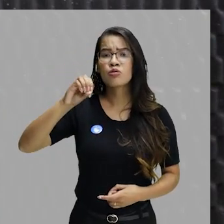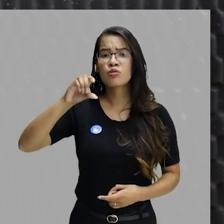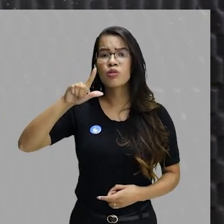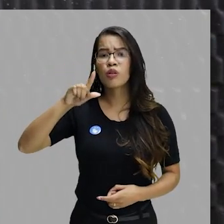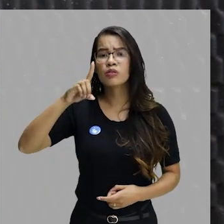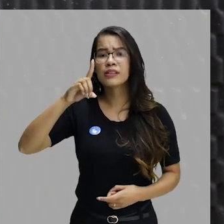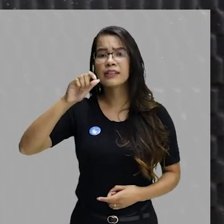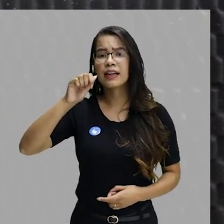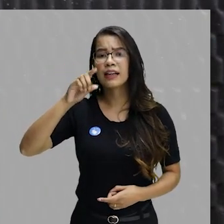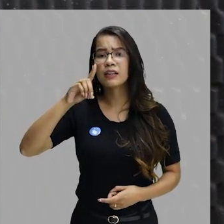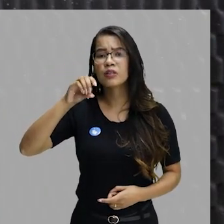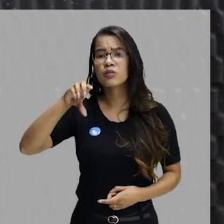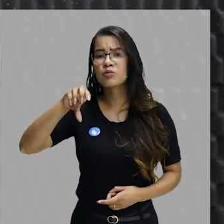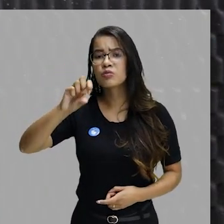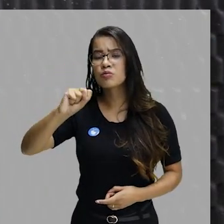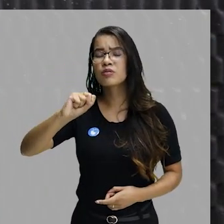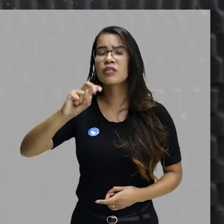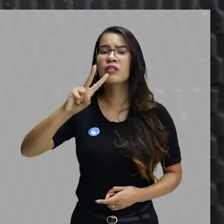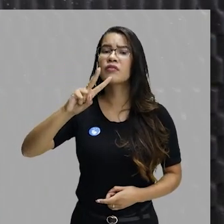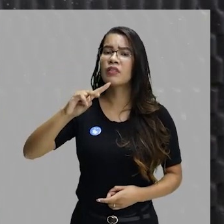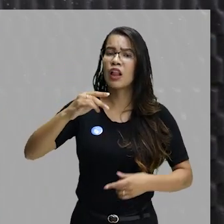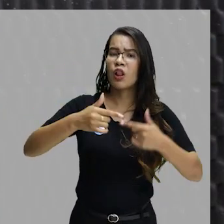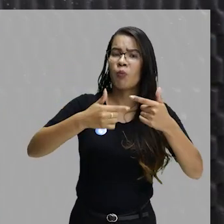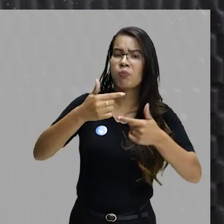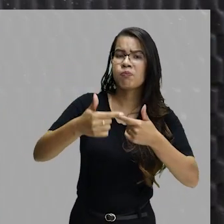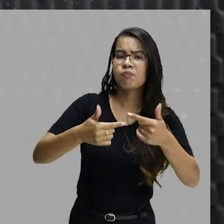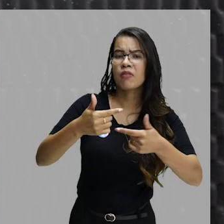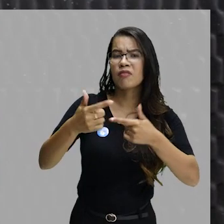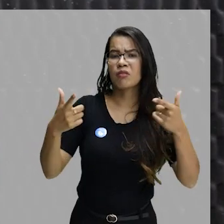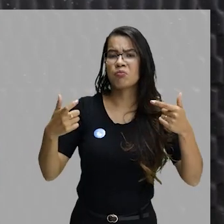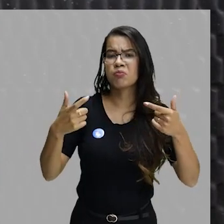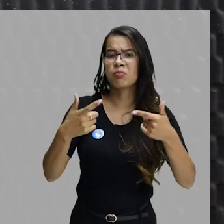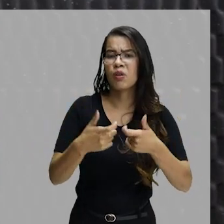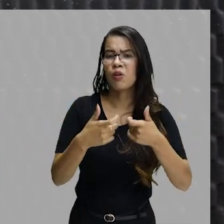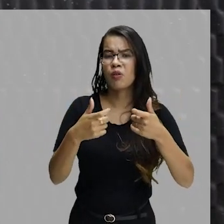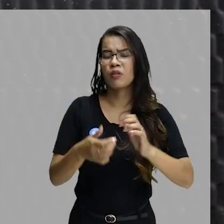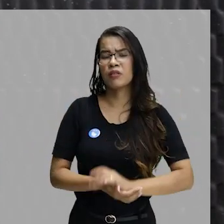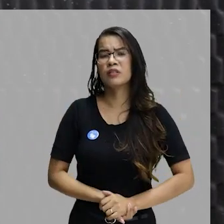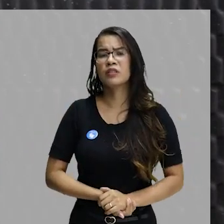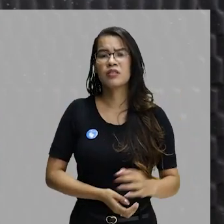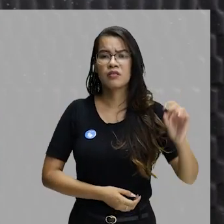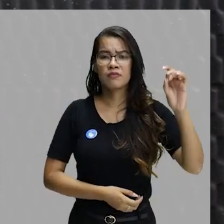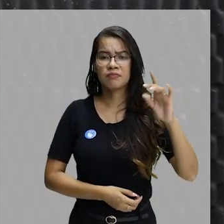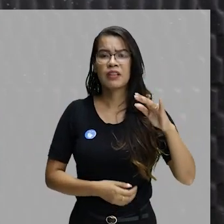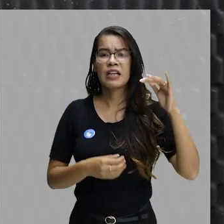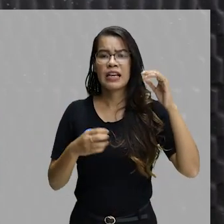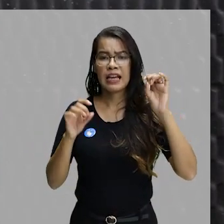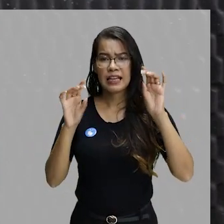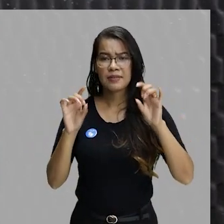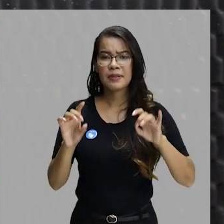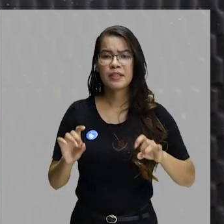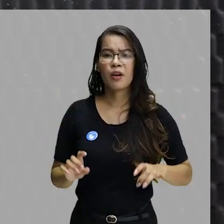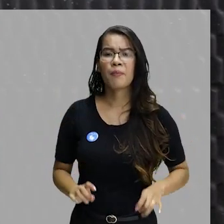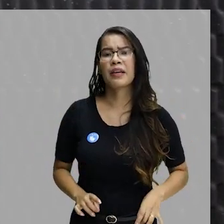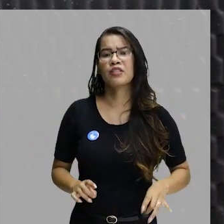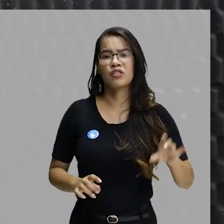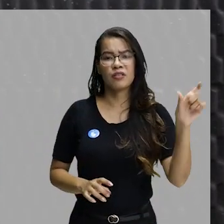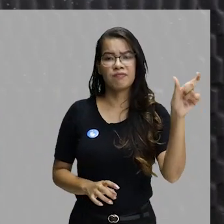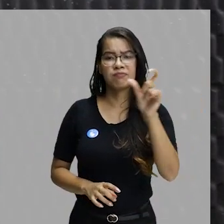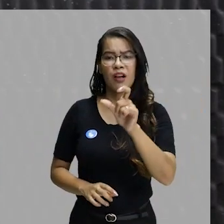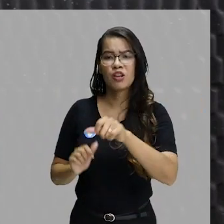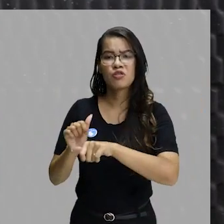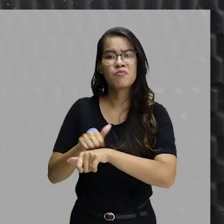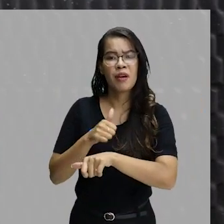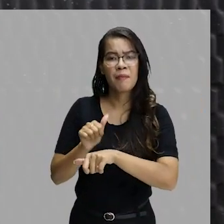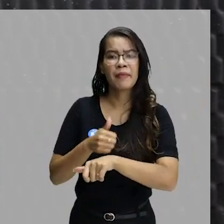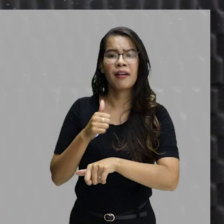as legiões dos exércitos romanos, eles vão vir principalmente ali da classe plebeia. Os